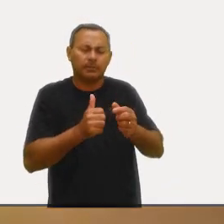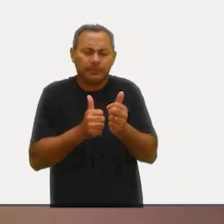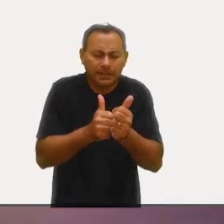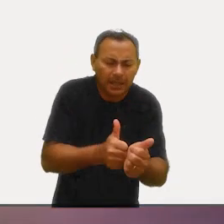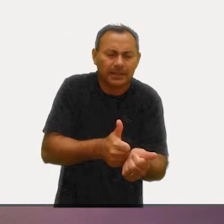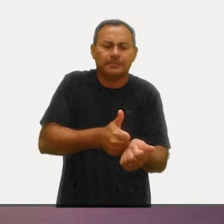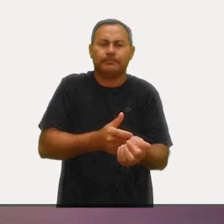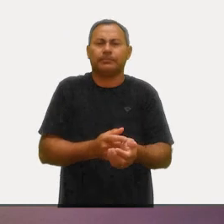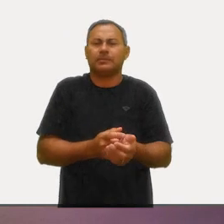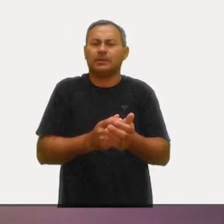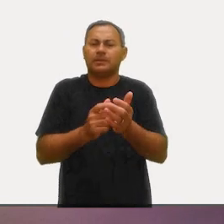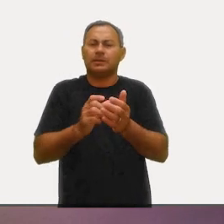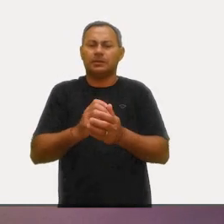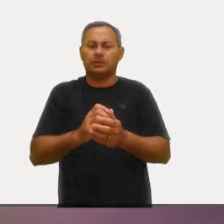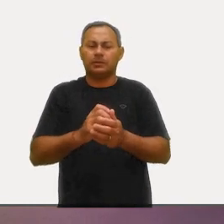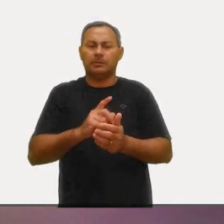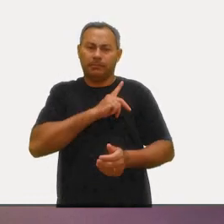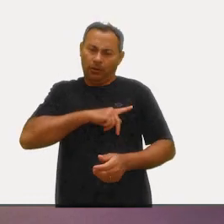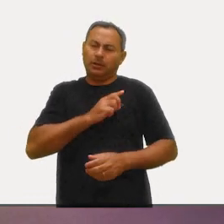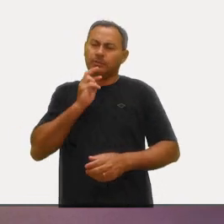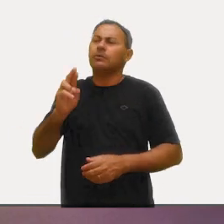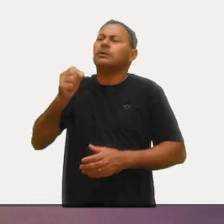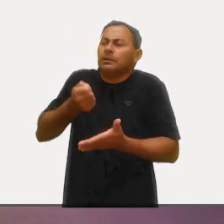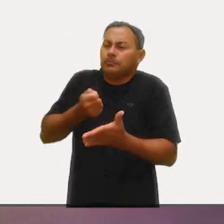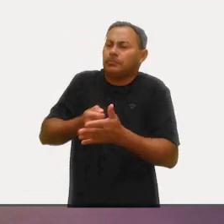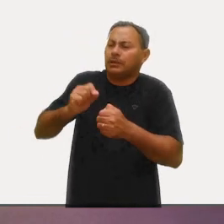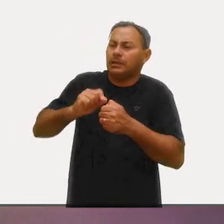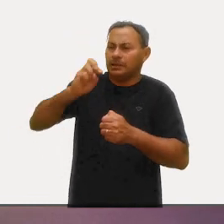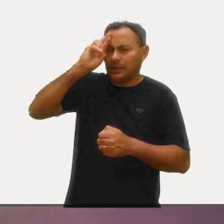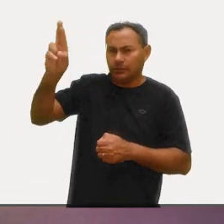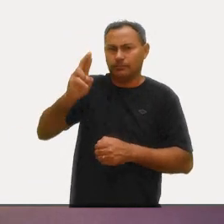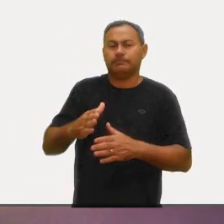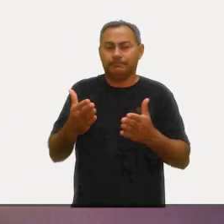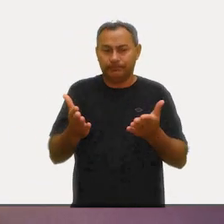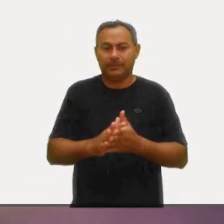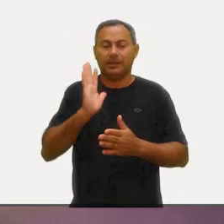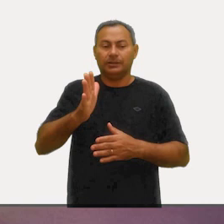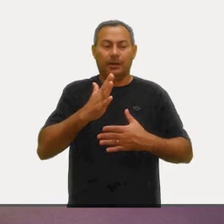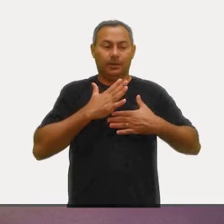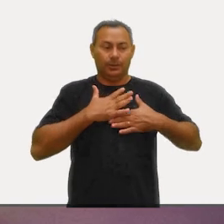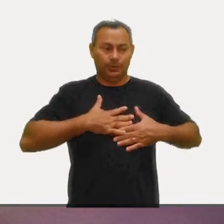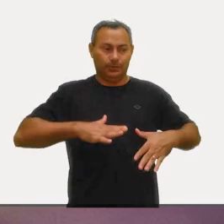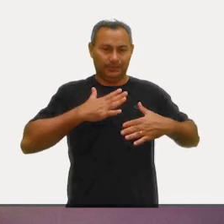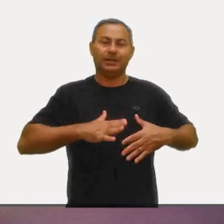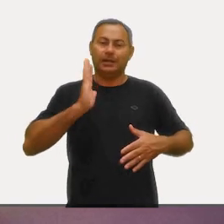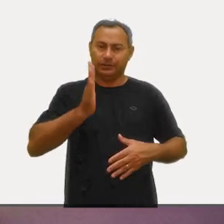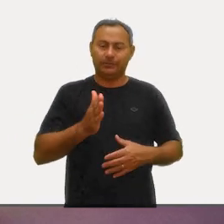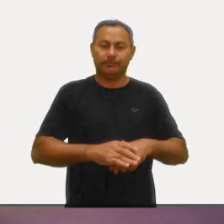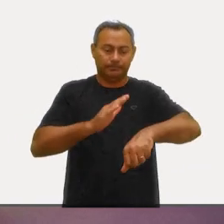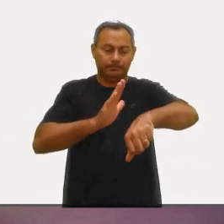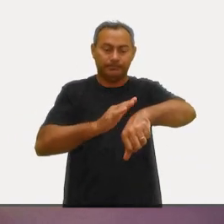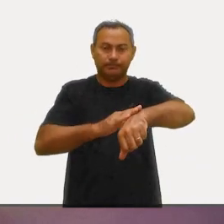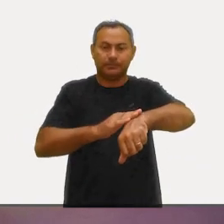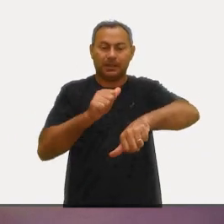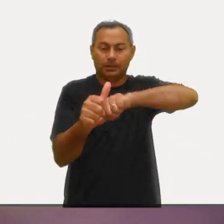de Tarso disse: O que devo fazer, Senhor? Pronto, ele já estava amansado.